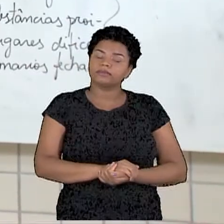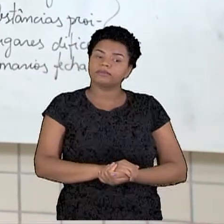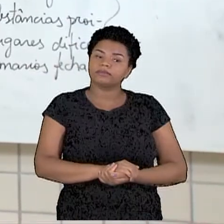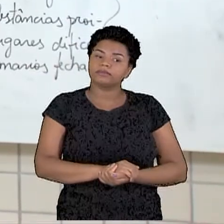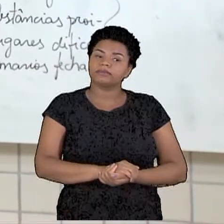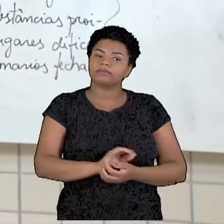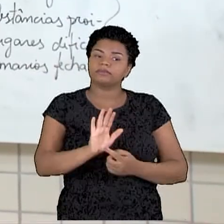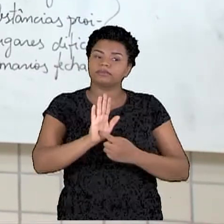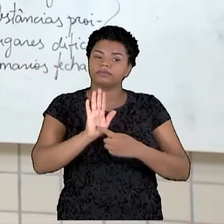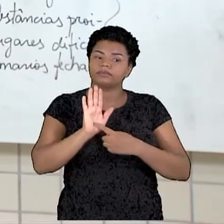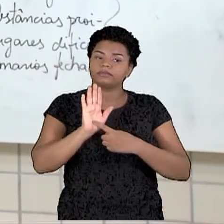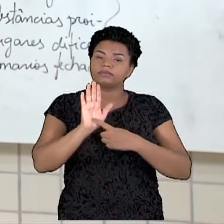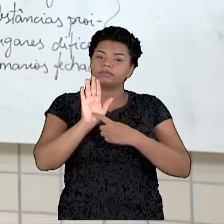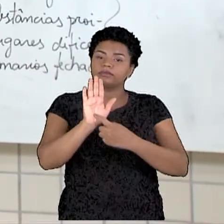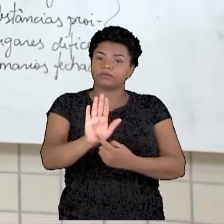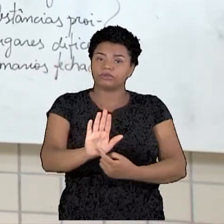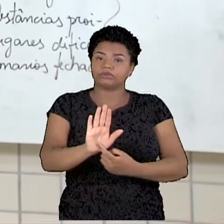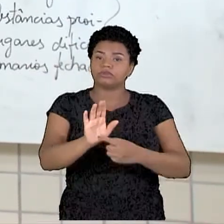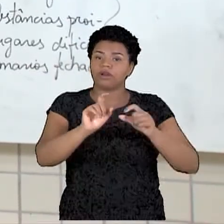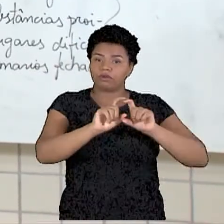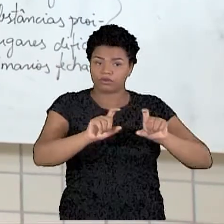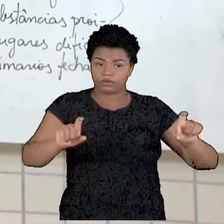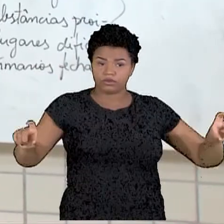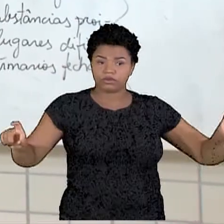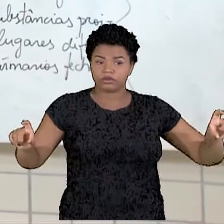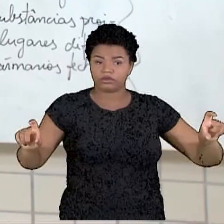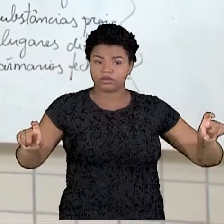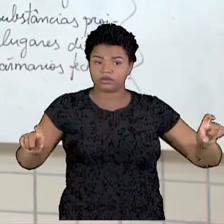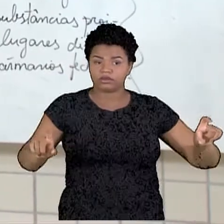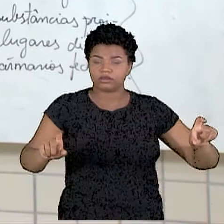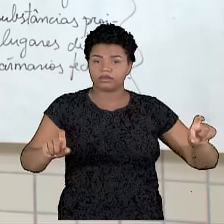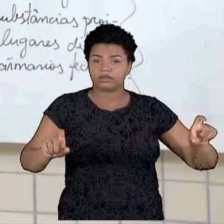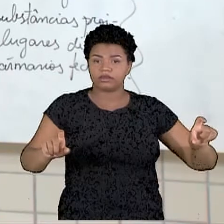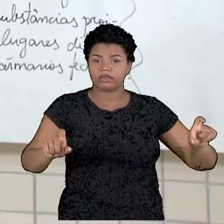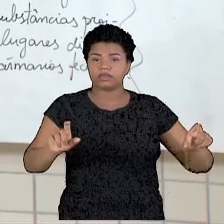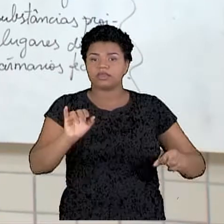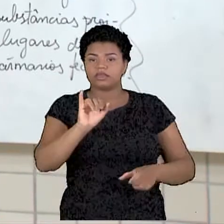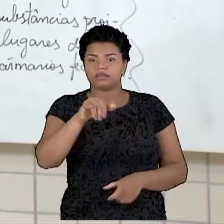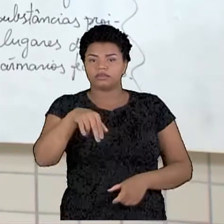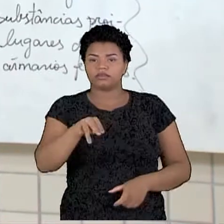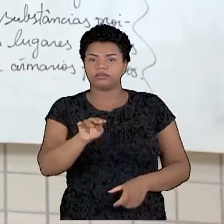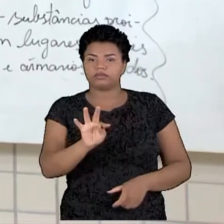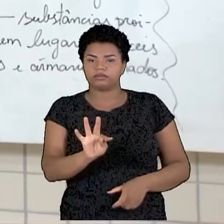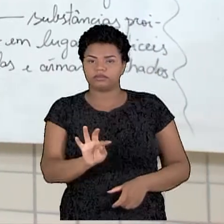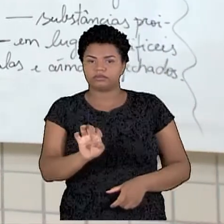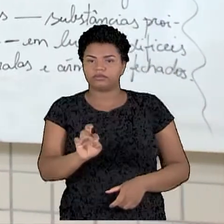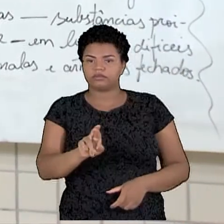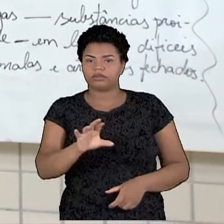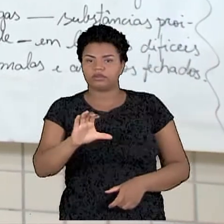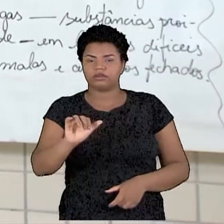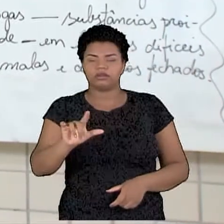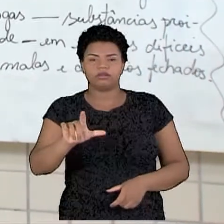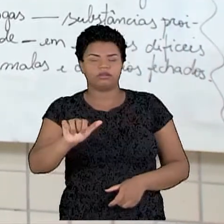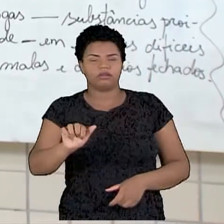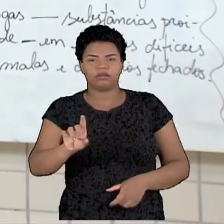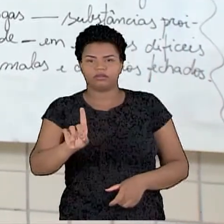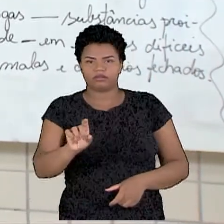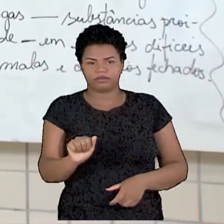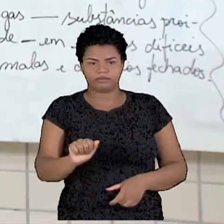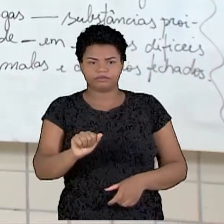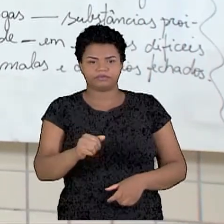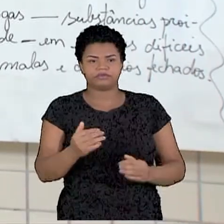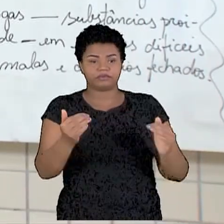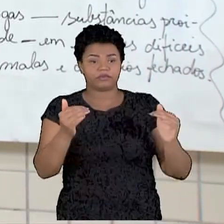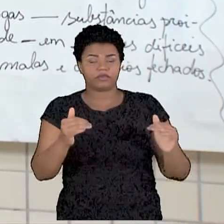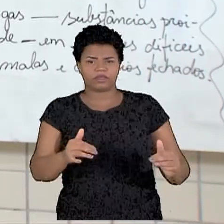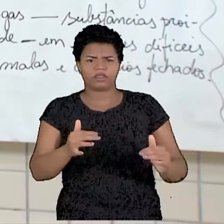Para indicar uma oração que intercalada. E aqui, os farejadores, por